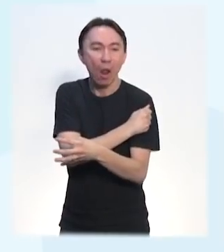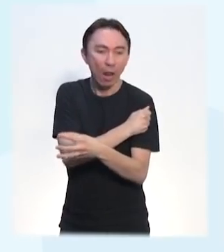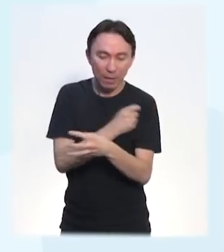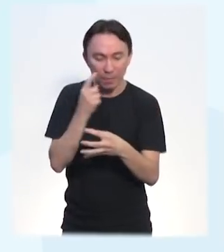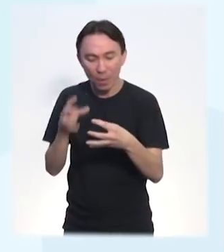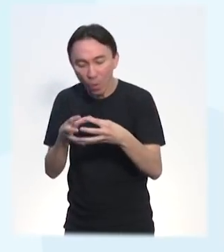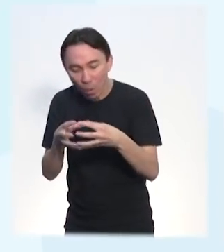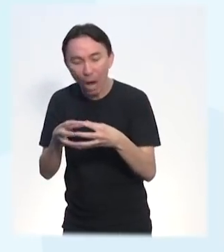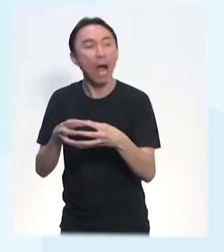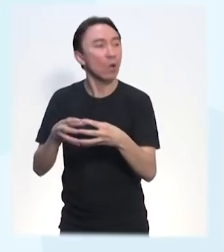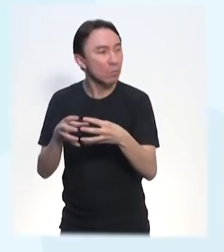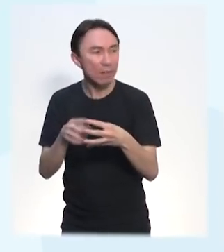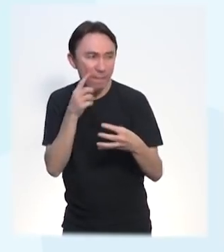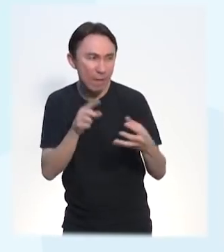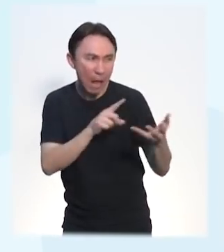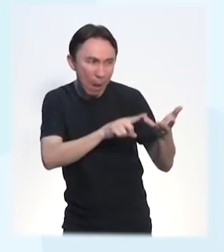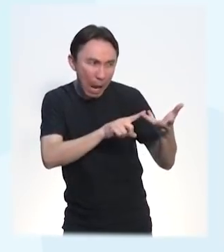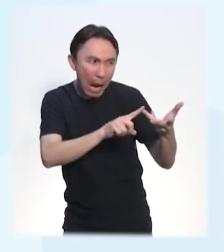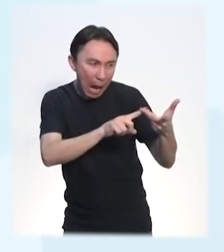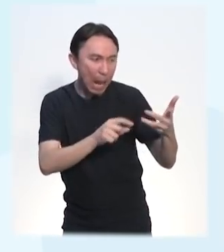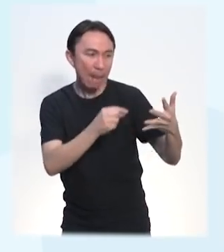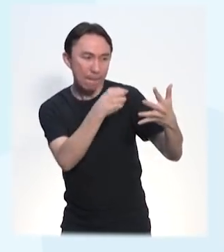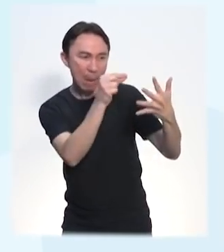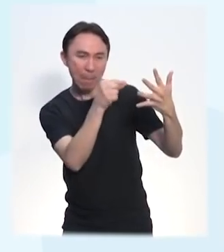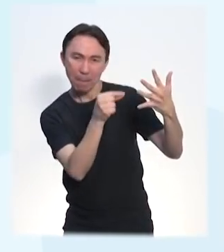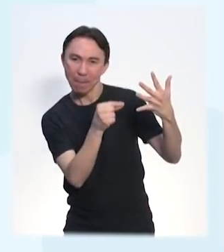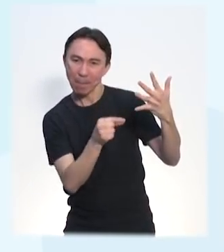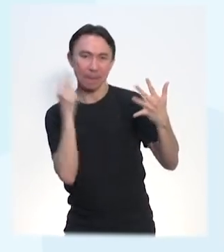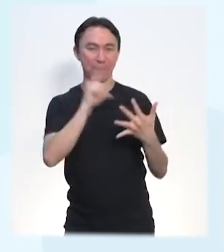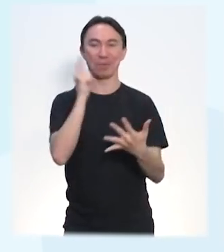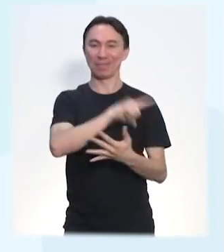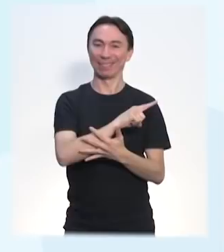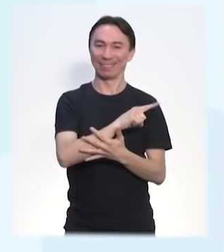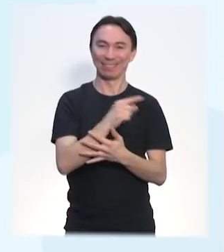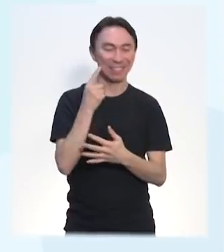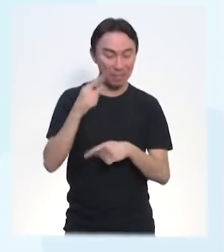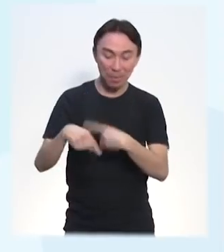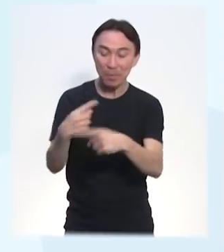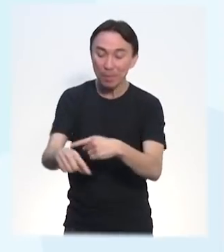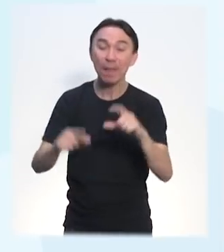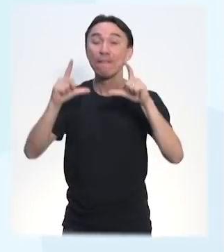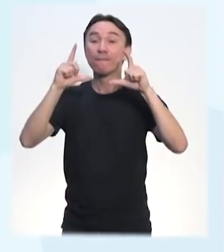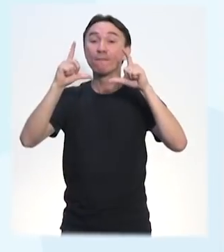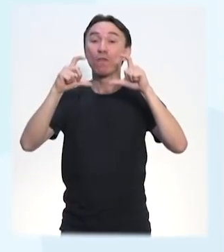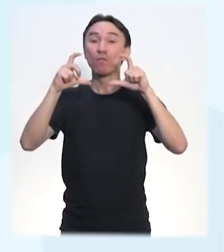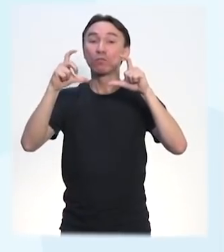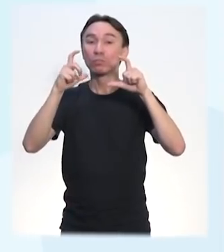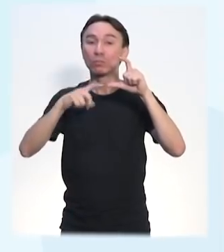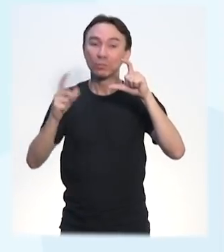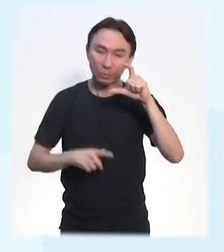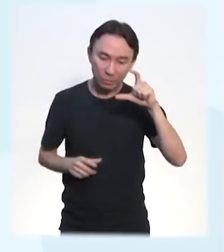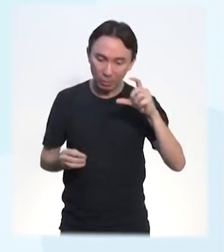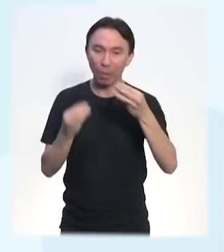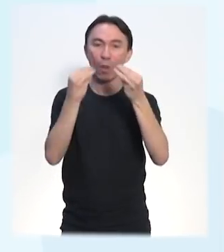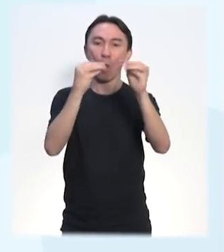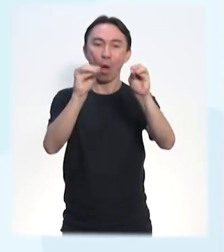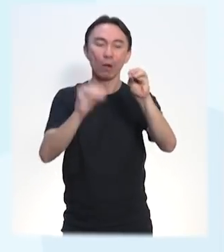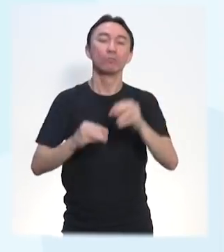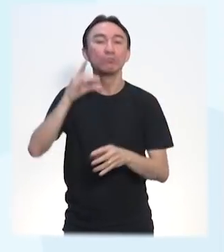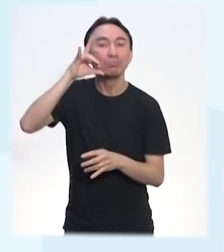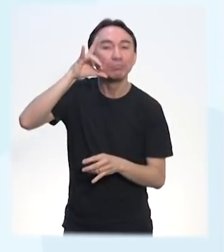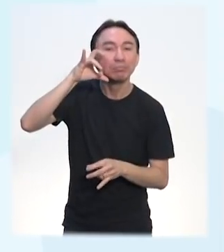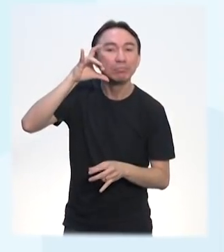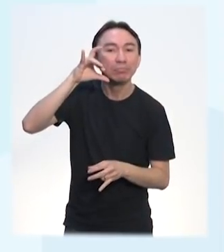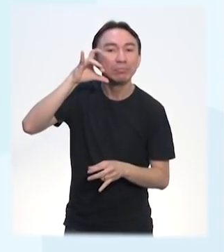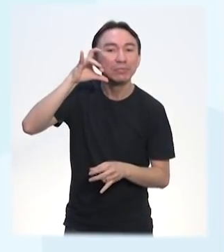aulas de matemática. Então, eles devem divulgar essa foto no Instagram. Como que será aí? Então, as missões